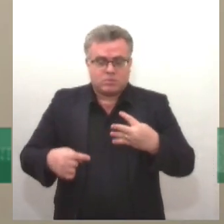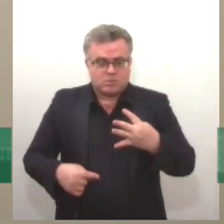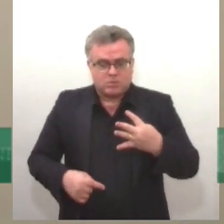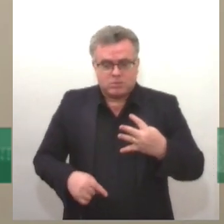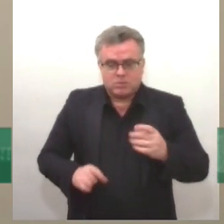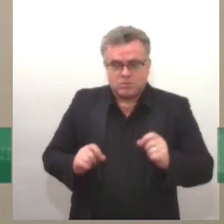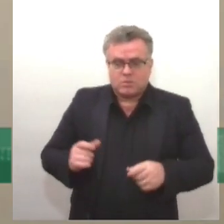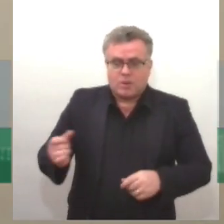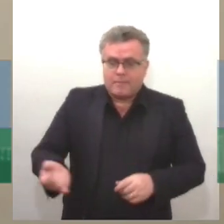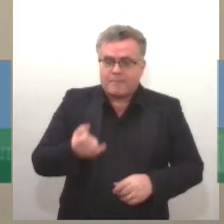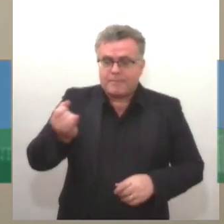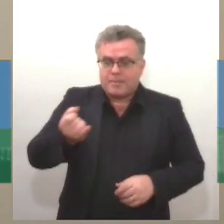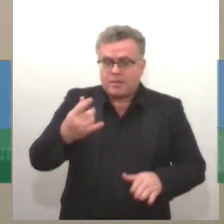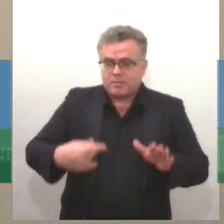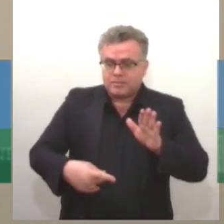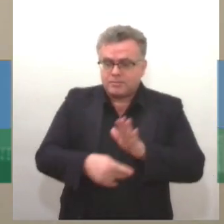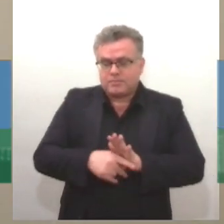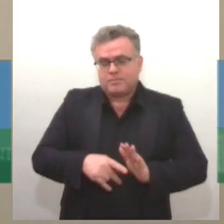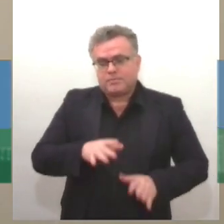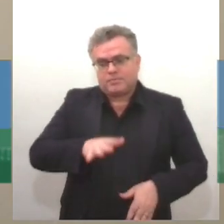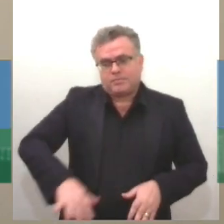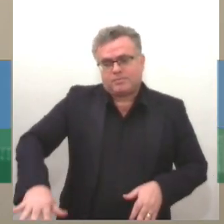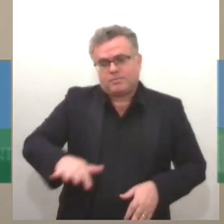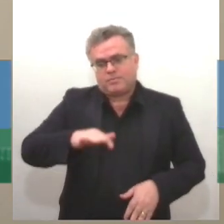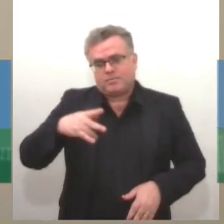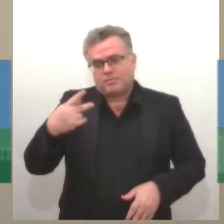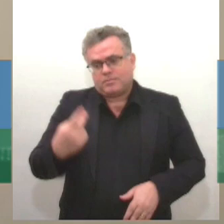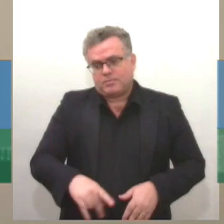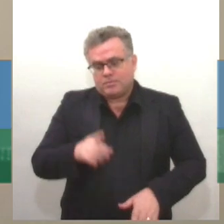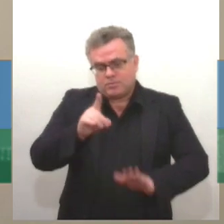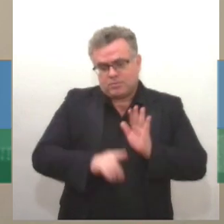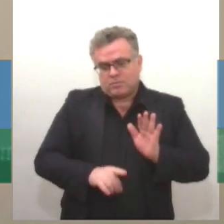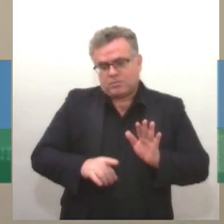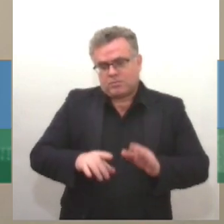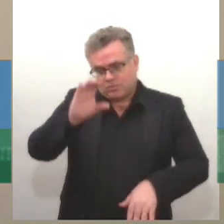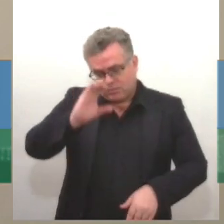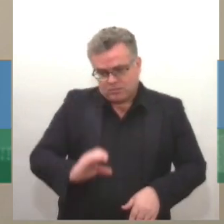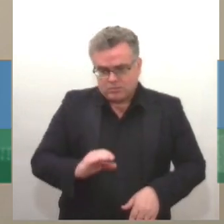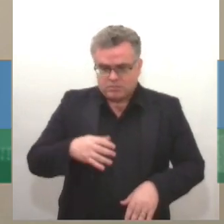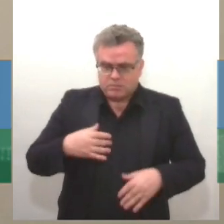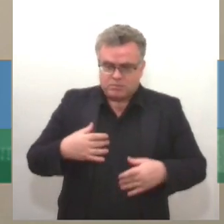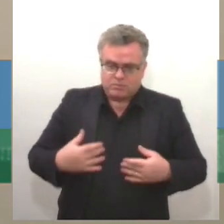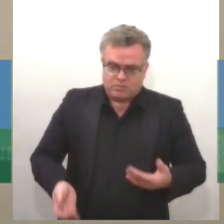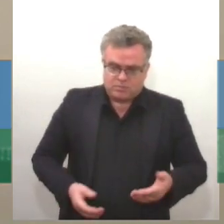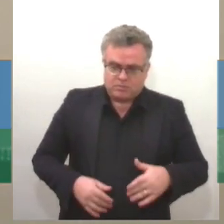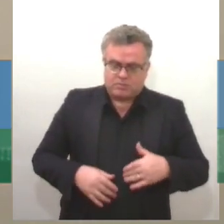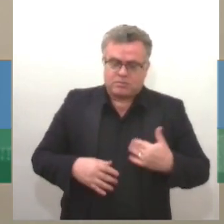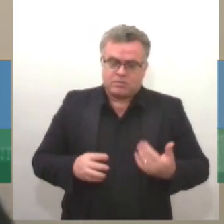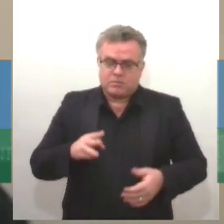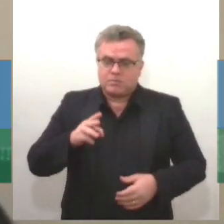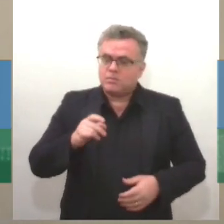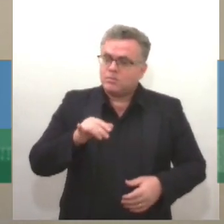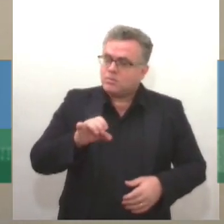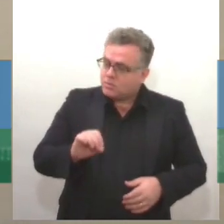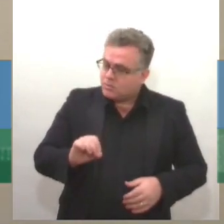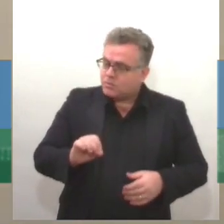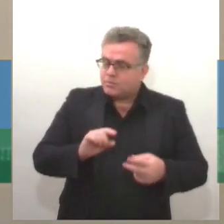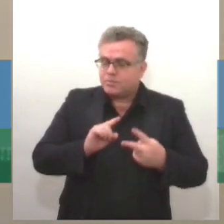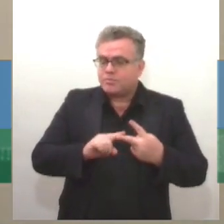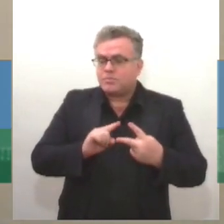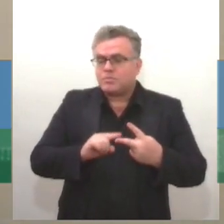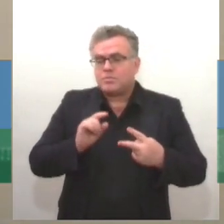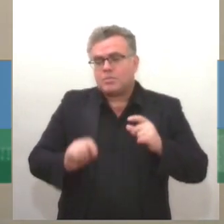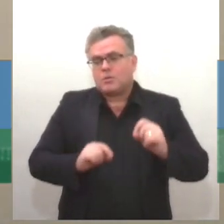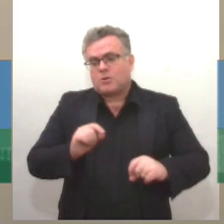a garantia do exercício dos direitos do cidadão. Uhum. As atividades meio são aquelas que são laterais,